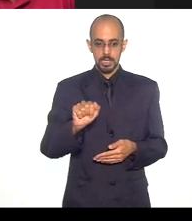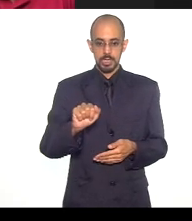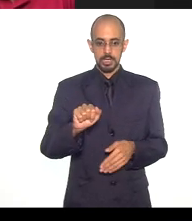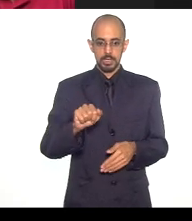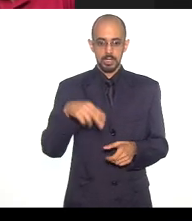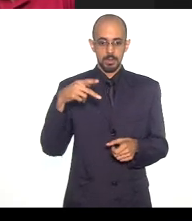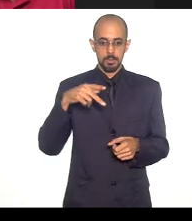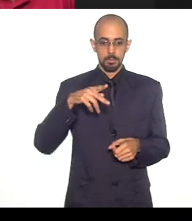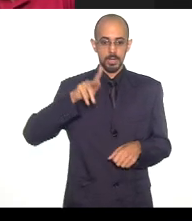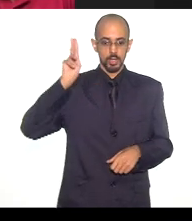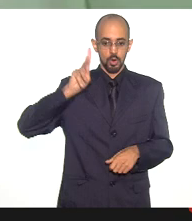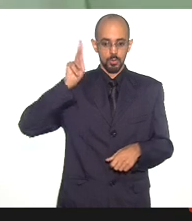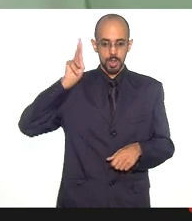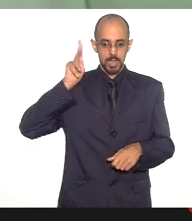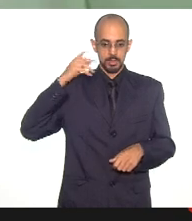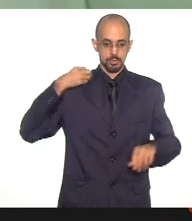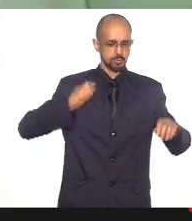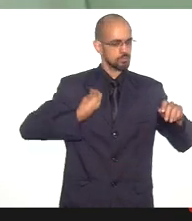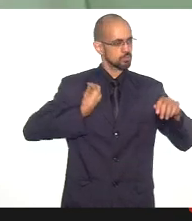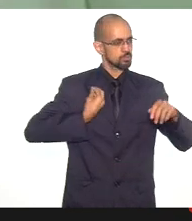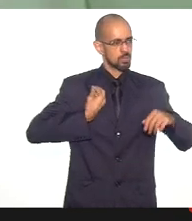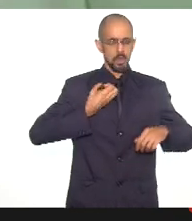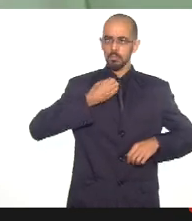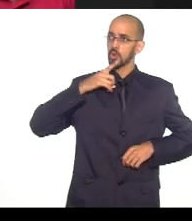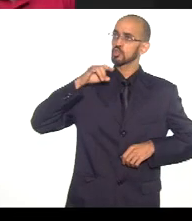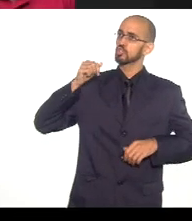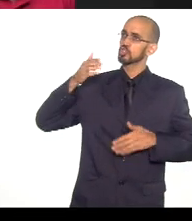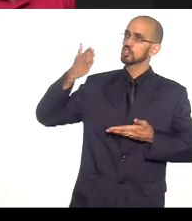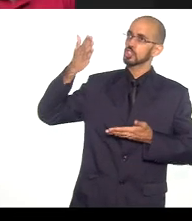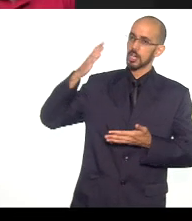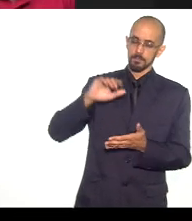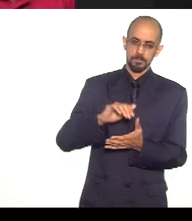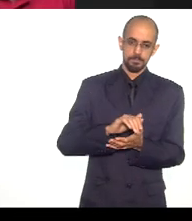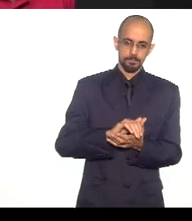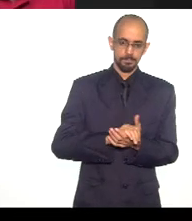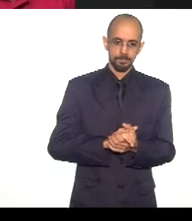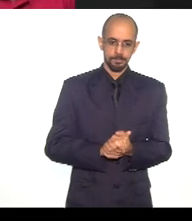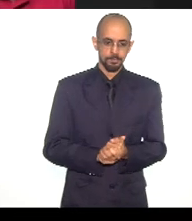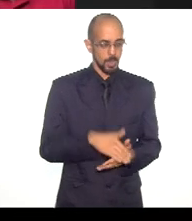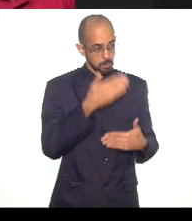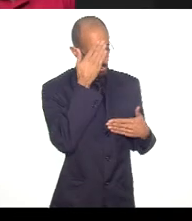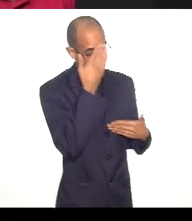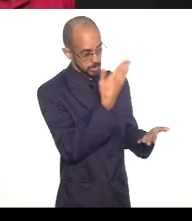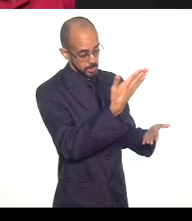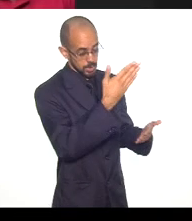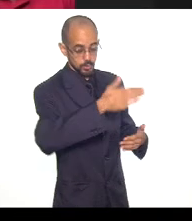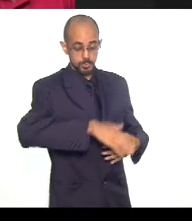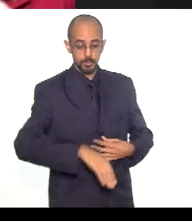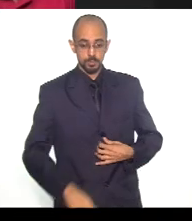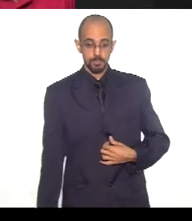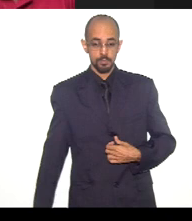Bom dia, deputado Luiz Paulo, demais deputados, estamos presentes. Bom dia, doutor Gadelha.